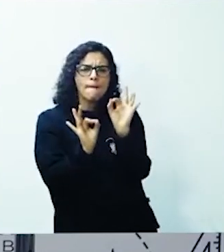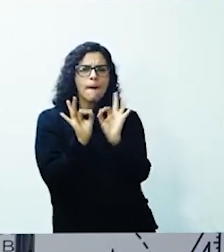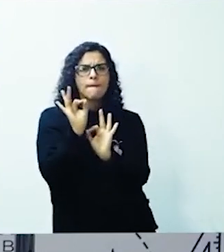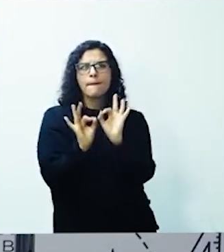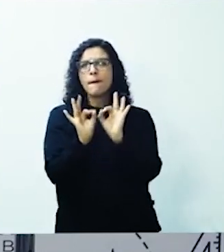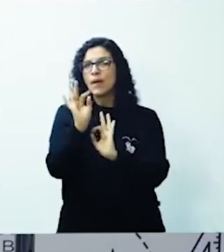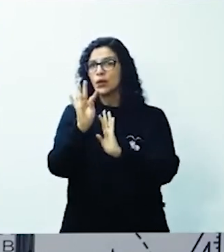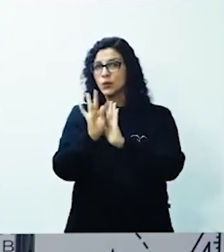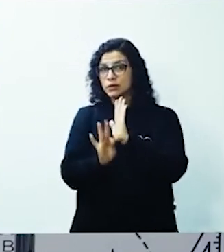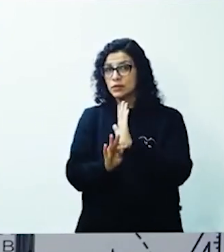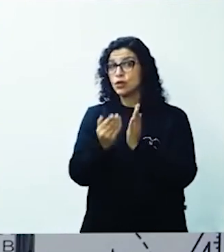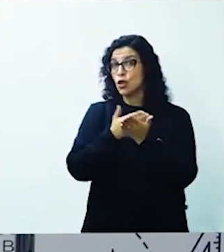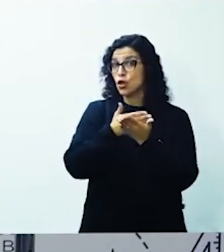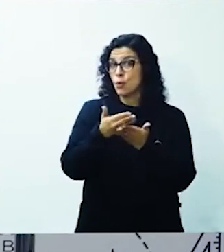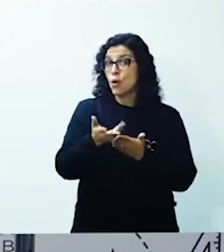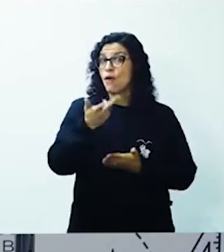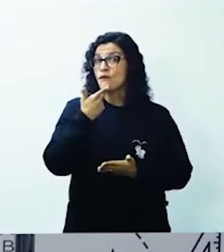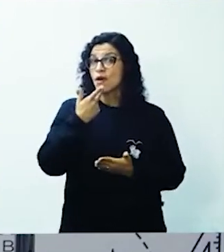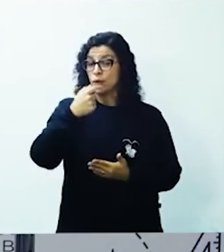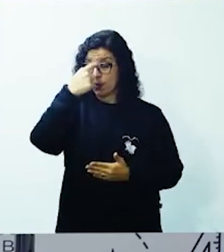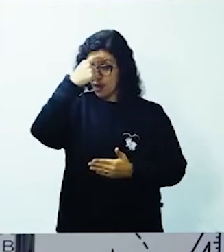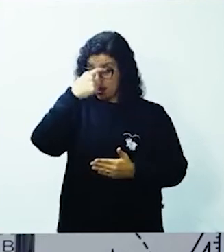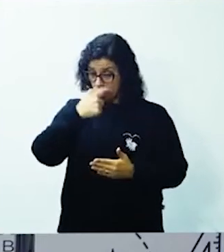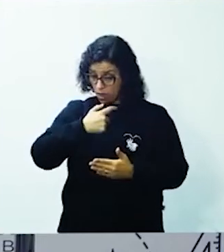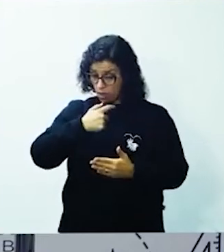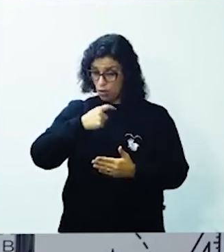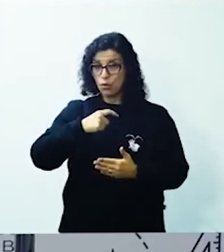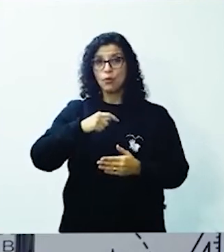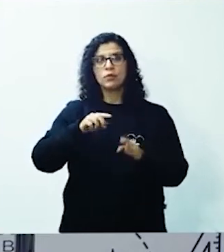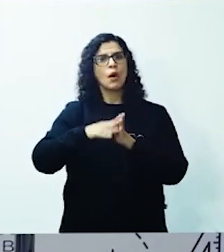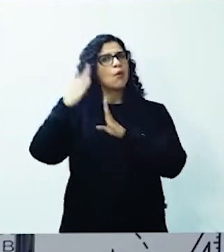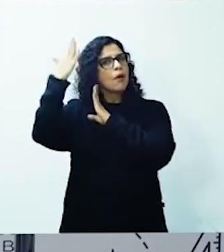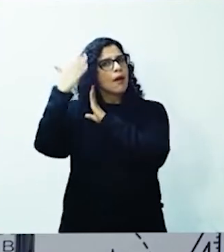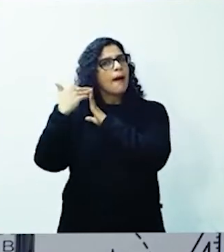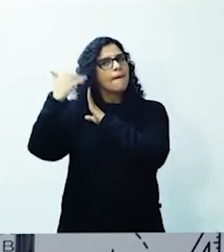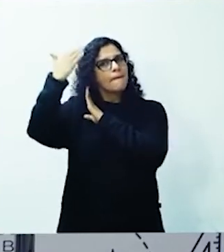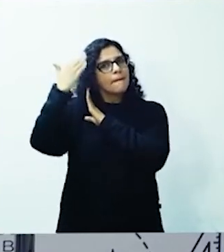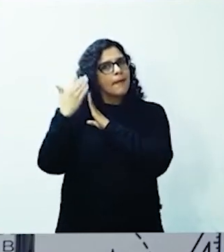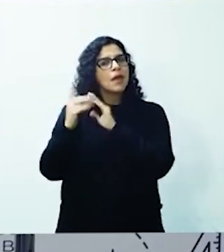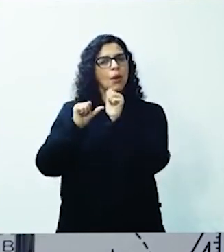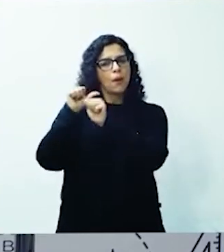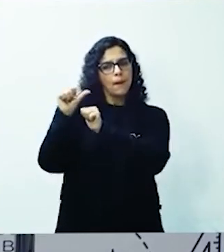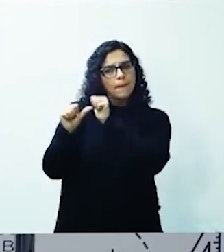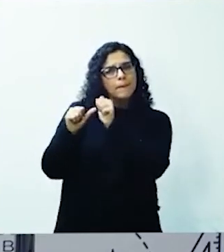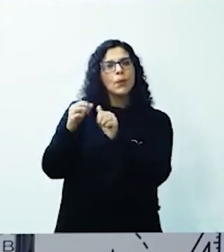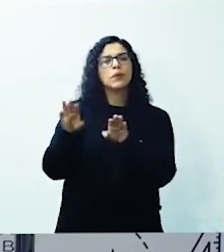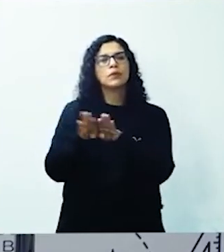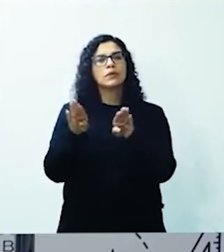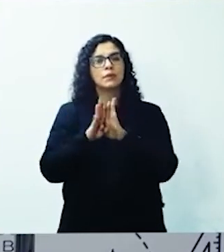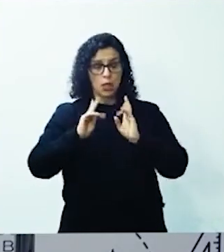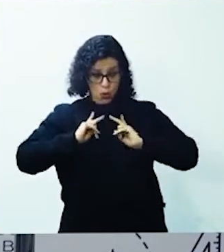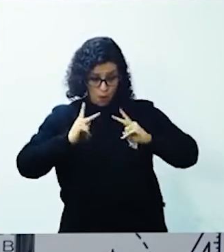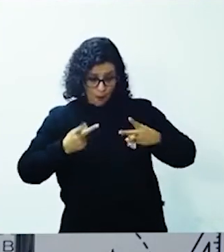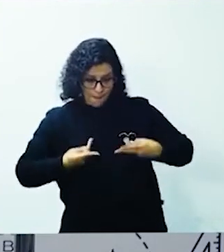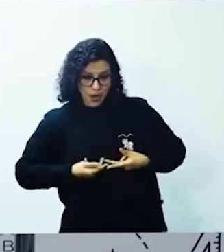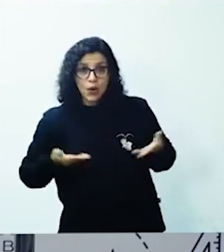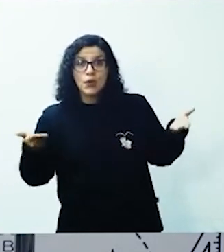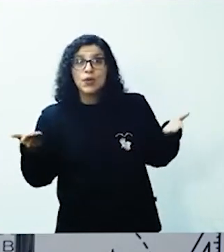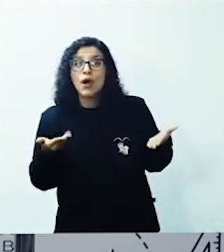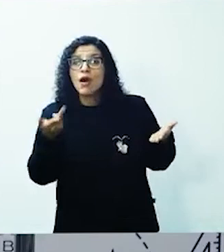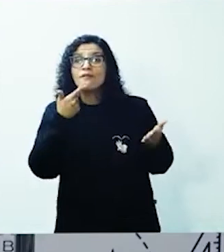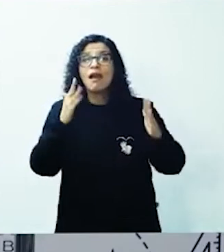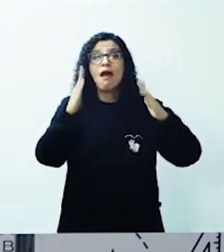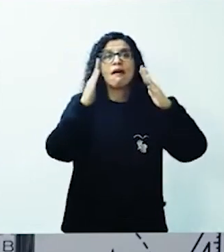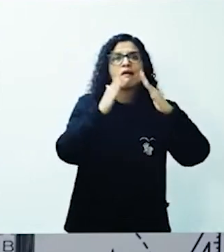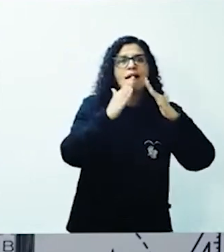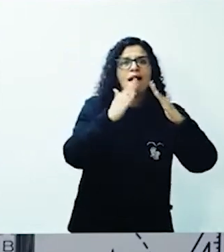Ele começou falando da pessoa em si. Ele colocou lá o cabelo, né, representando o próprio ser humano. Mas agora já vai